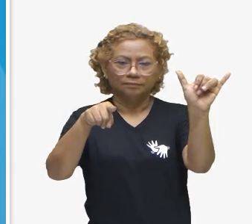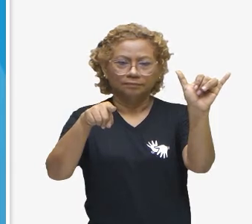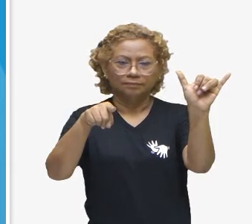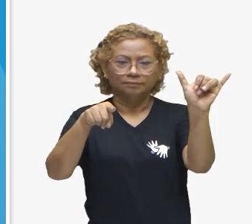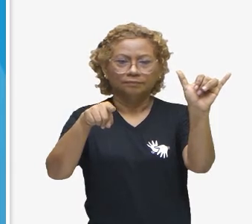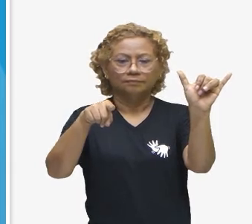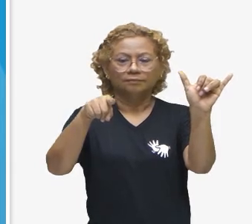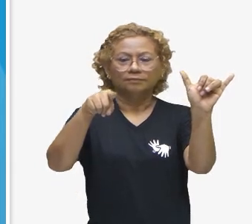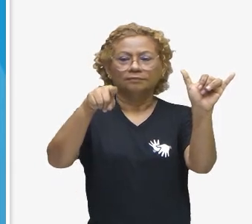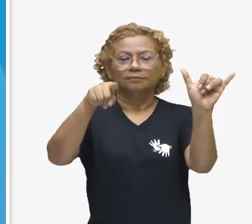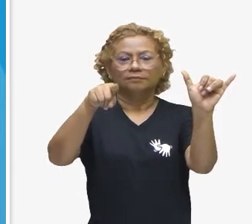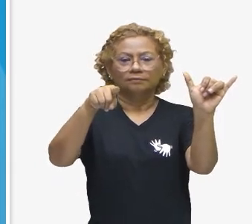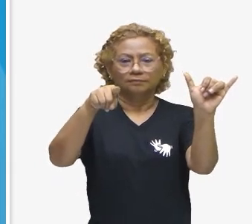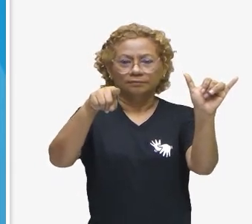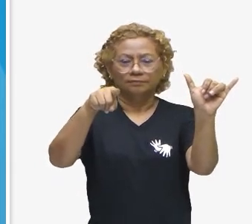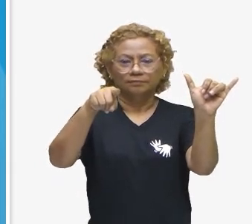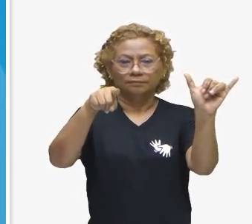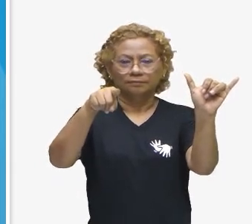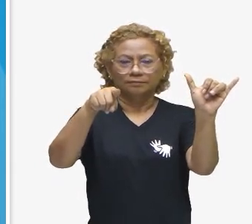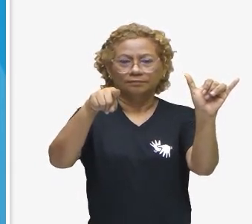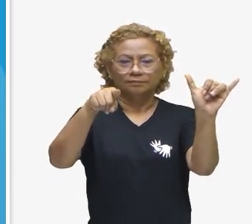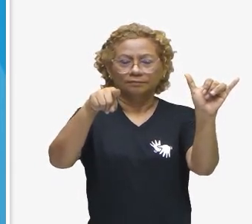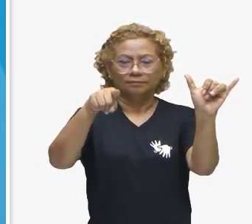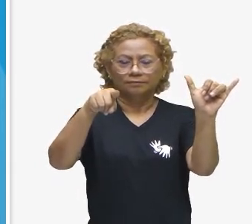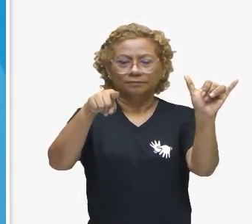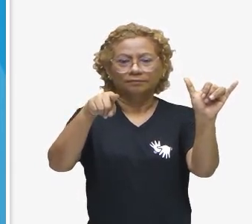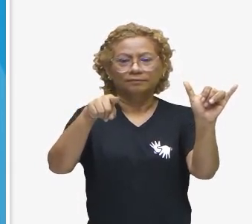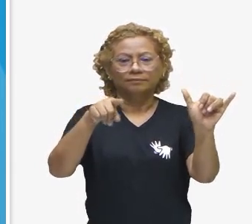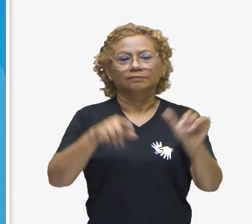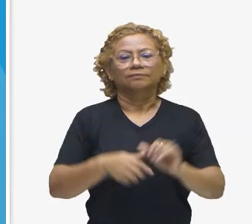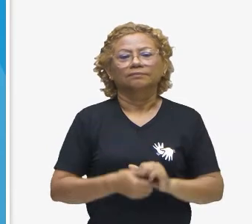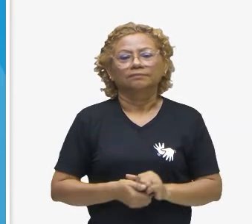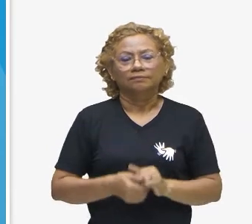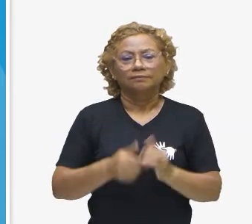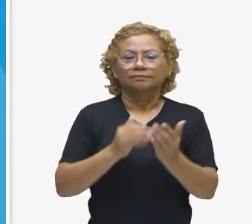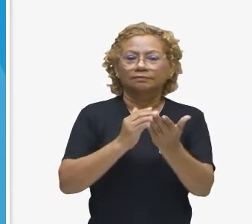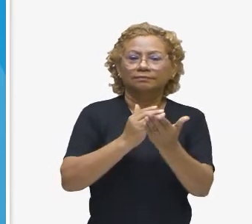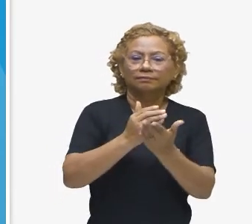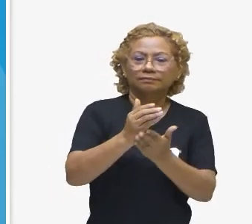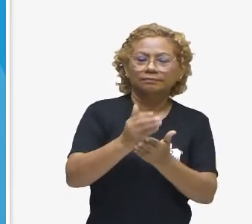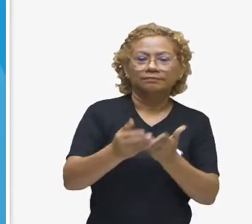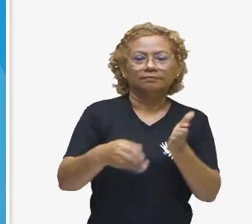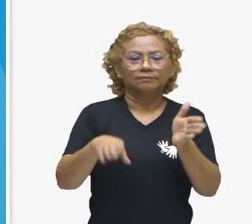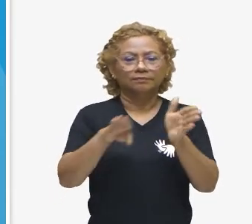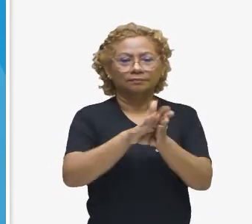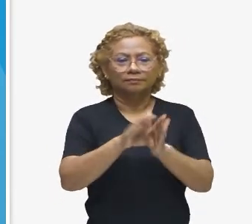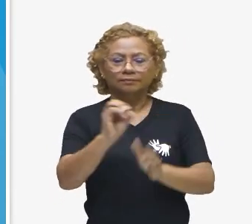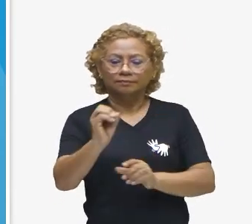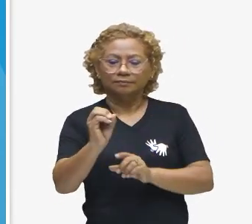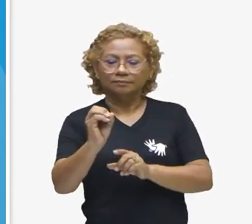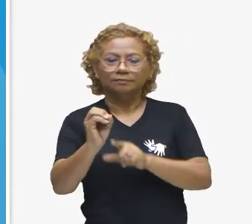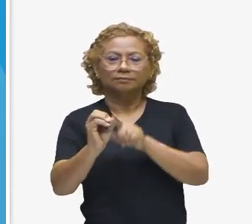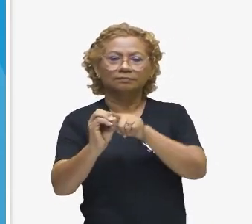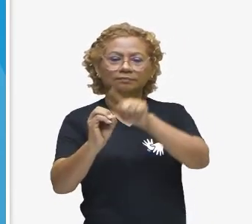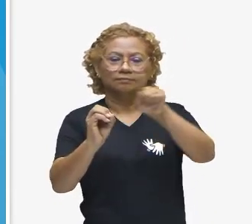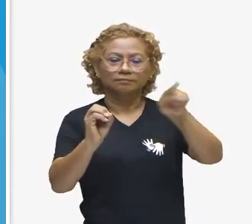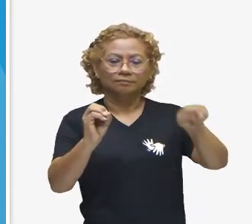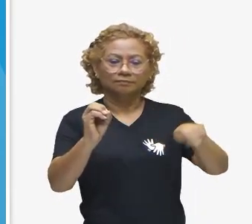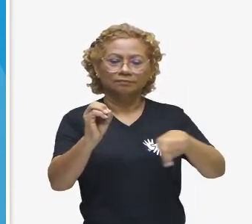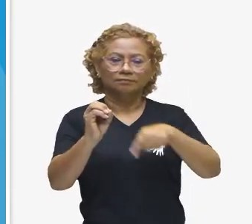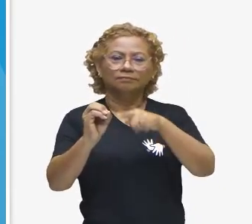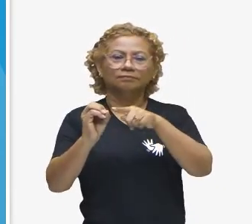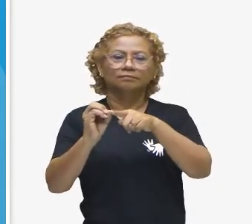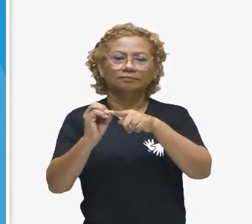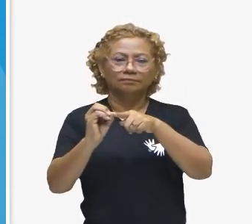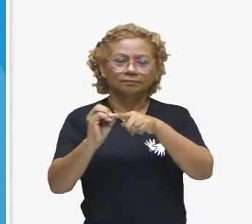que vai até o 2π. Ó. Passamos pelo 3π sobre 2 e agora a gente chega finalmente ao 2π e a gente tem